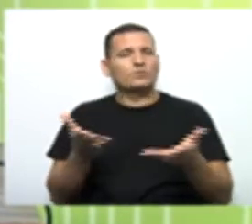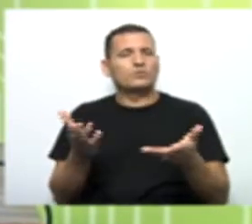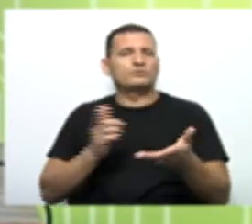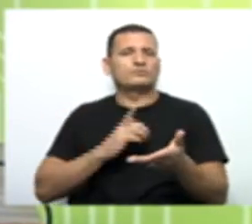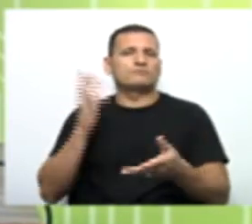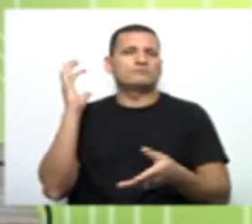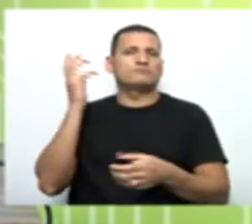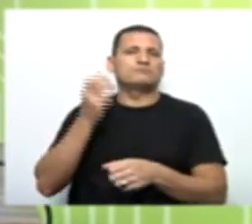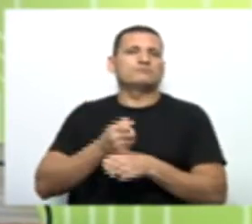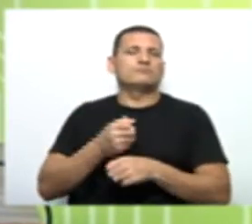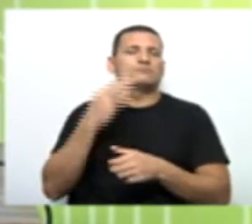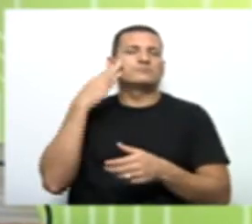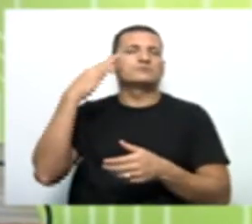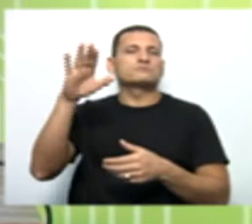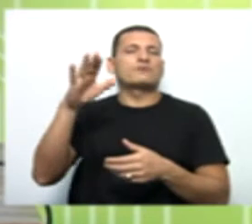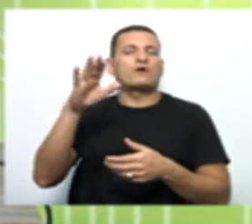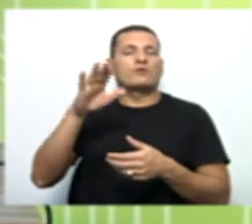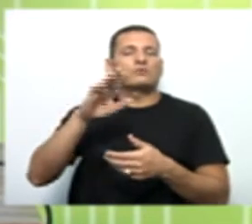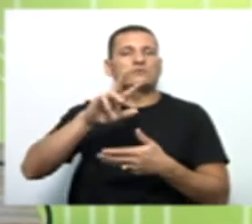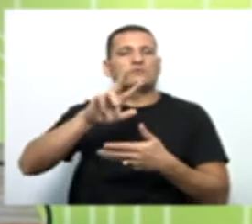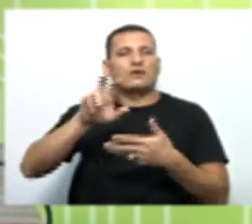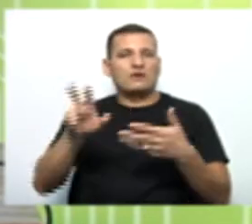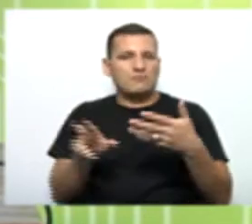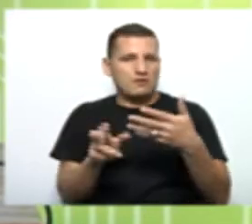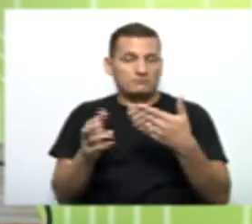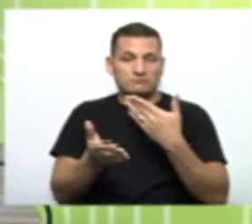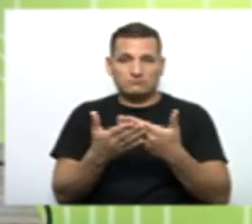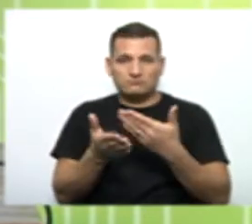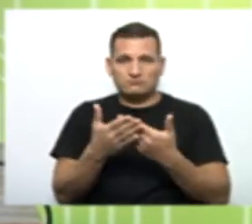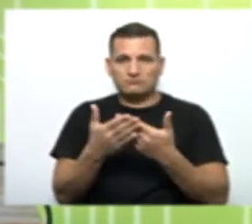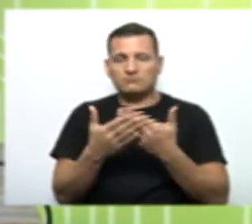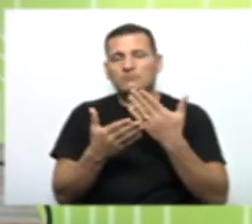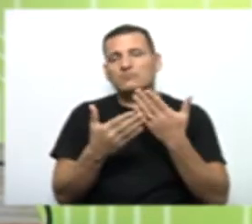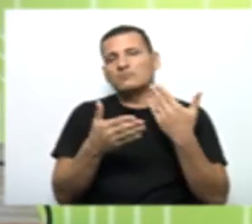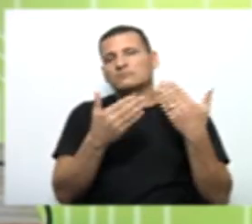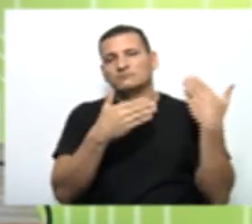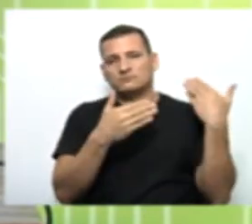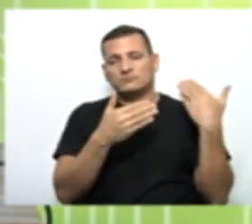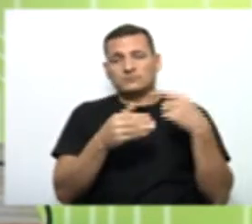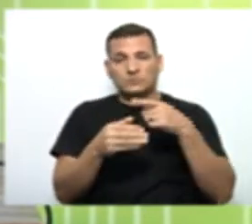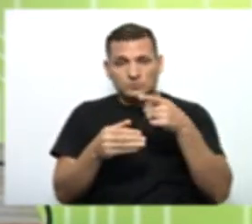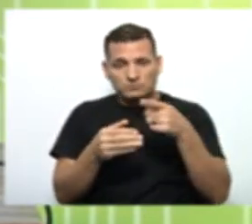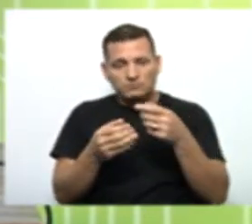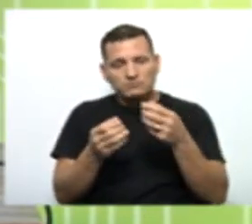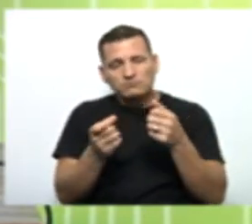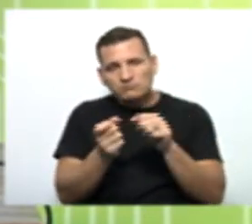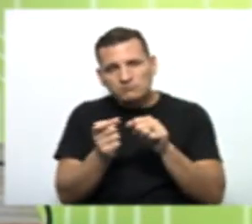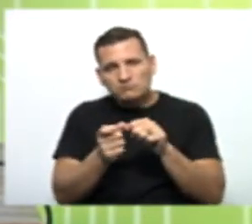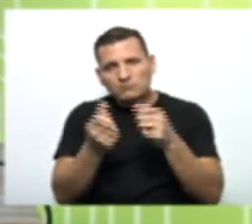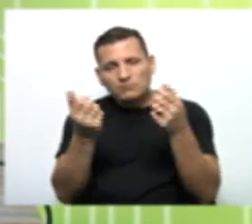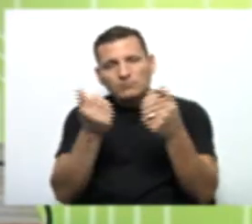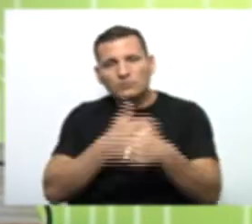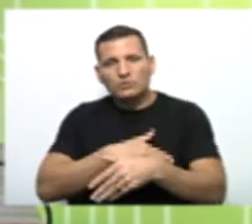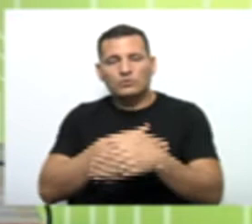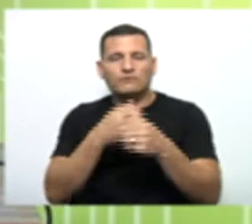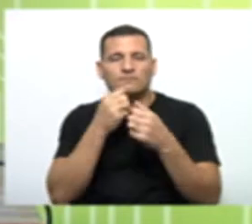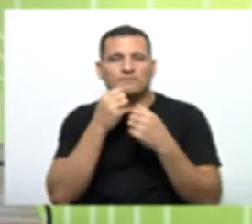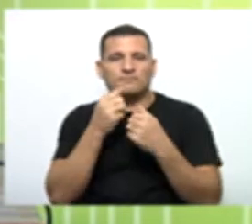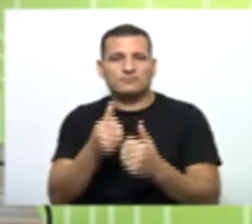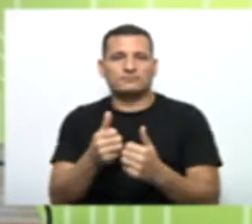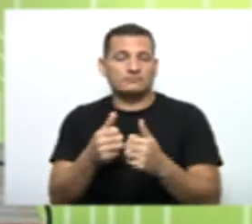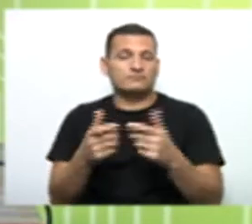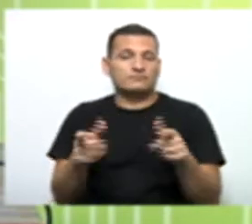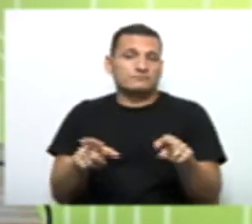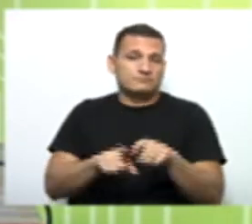principais tópicos, os principais assuntos das aulas anteriores, para que vocês possam fazer uma boa prova. E é claro, nós vamos estar